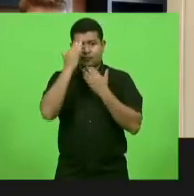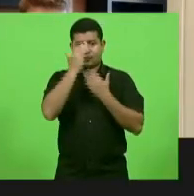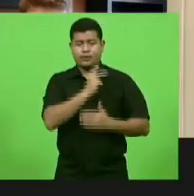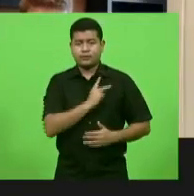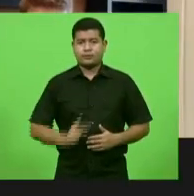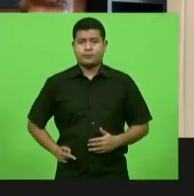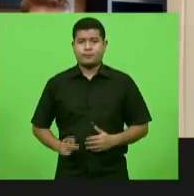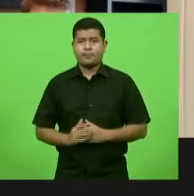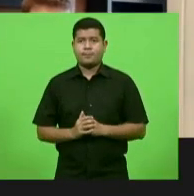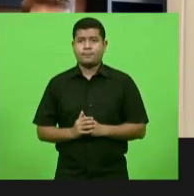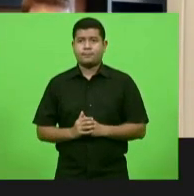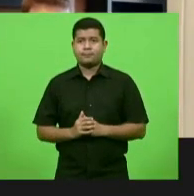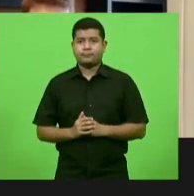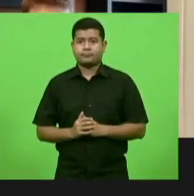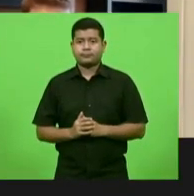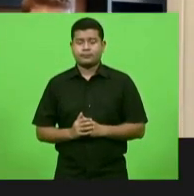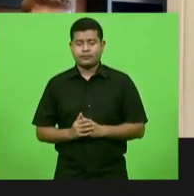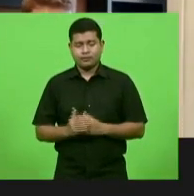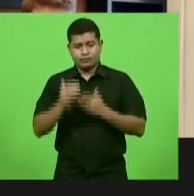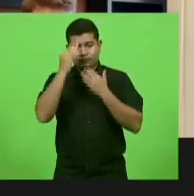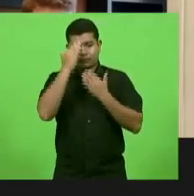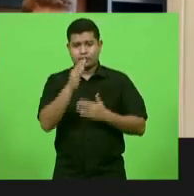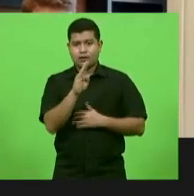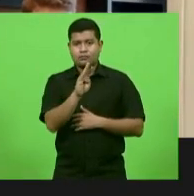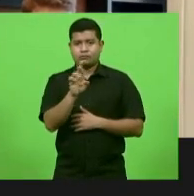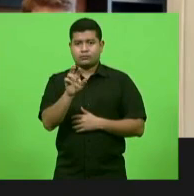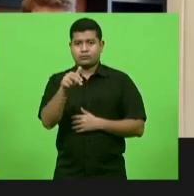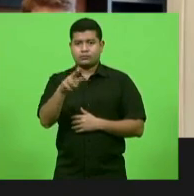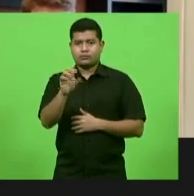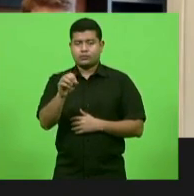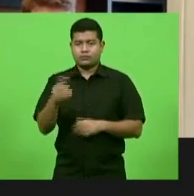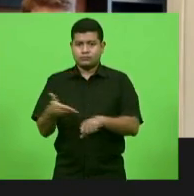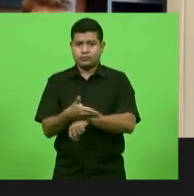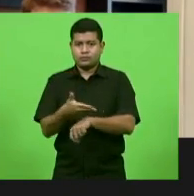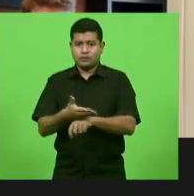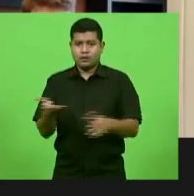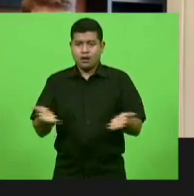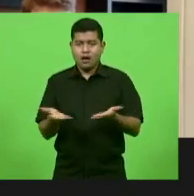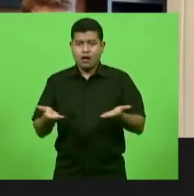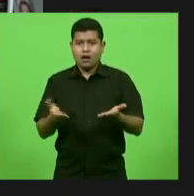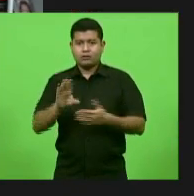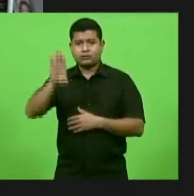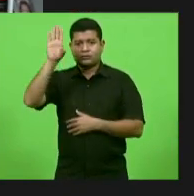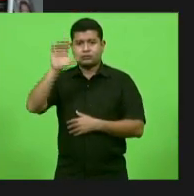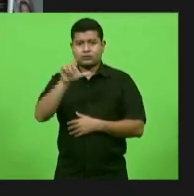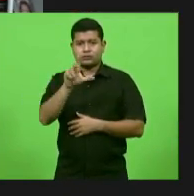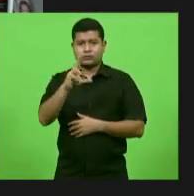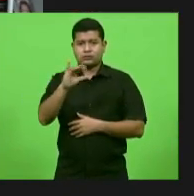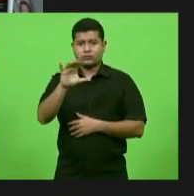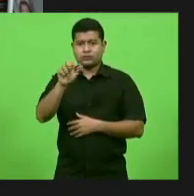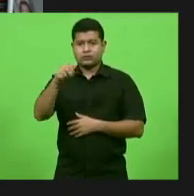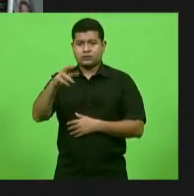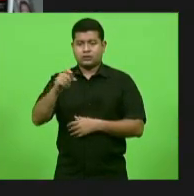Obrigado, doutor Bruno, pela sua participação. Tem a palavra a doutora Duciane Beckhausen-Borchardt, também por 5 minutos.